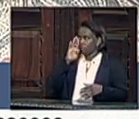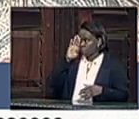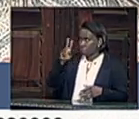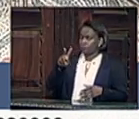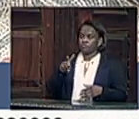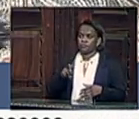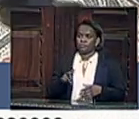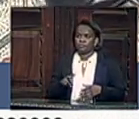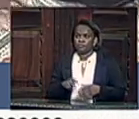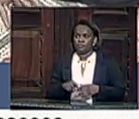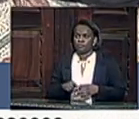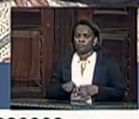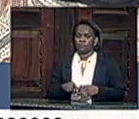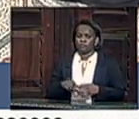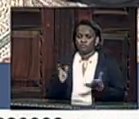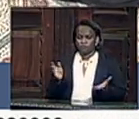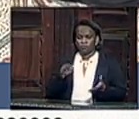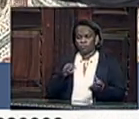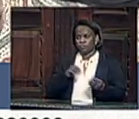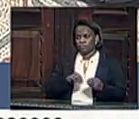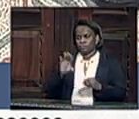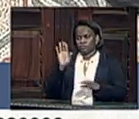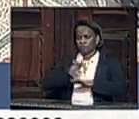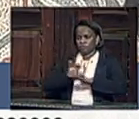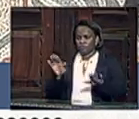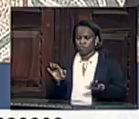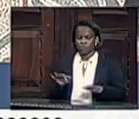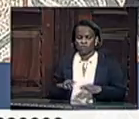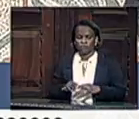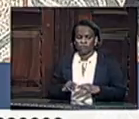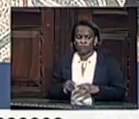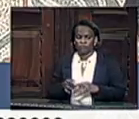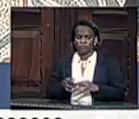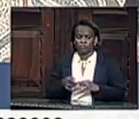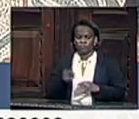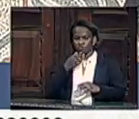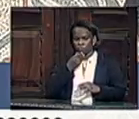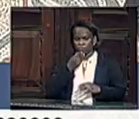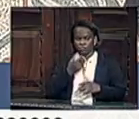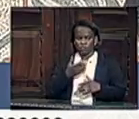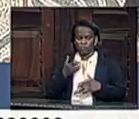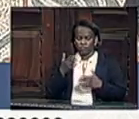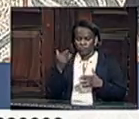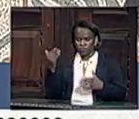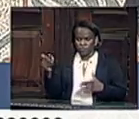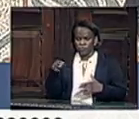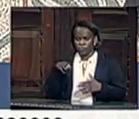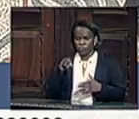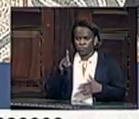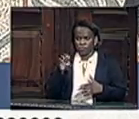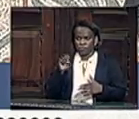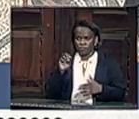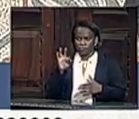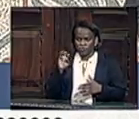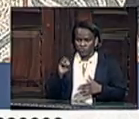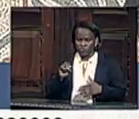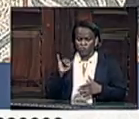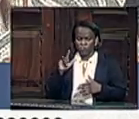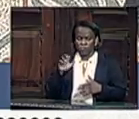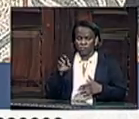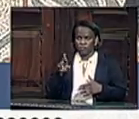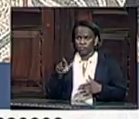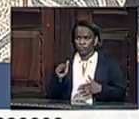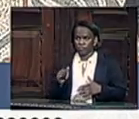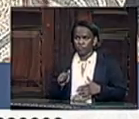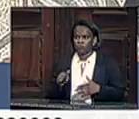né, essa viagem inesperada do grande Modesto da Silveira. O nosso pesar e os